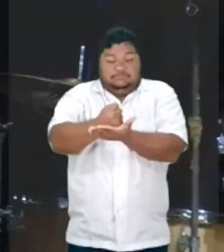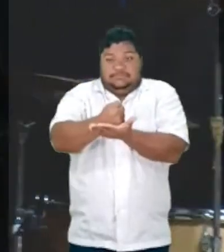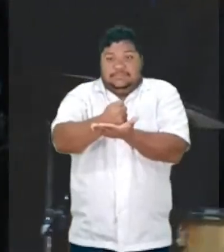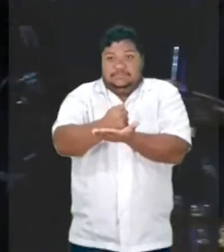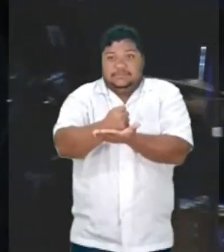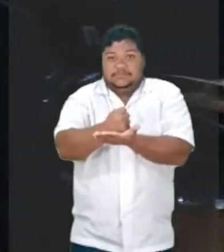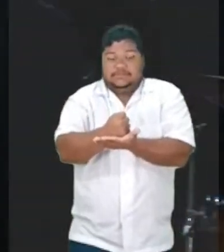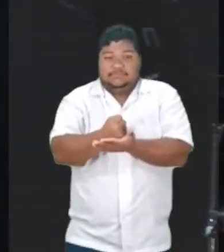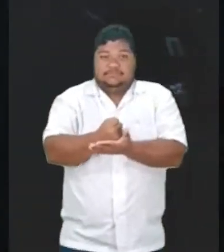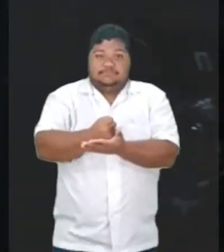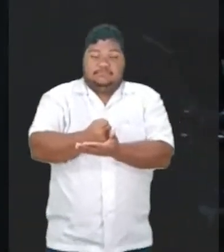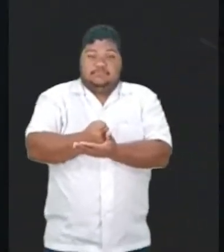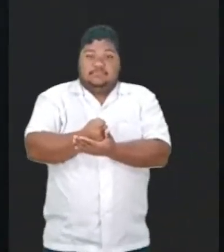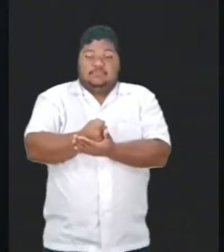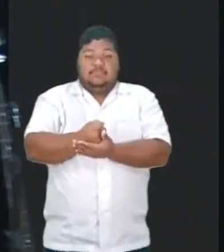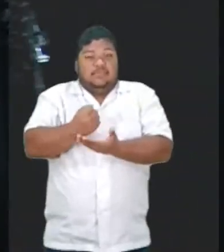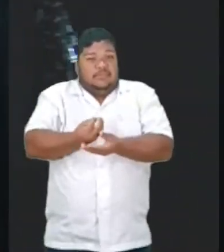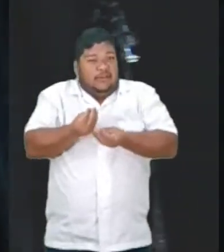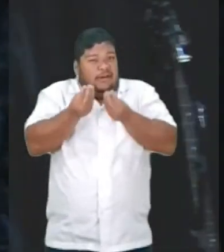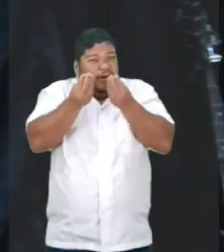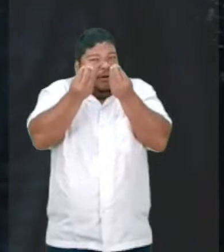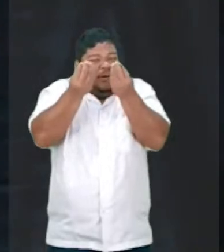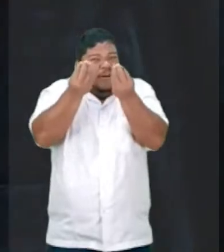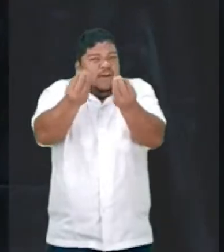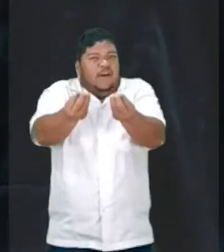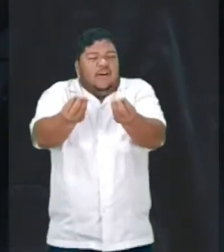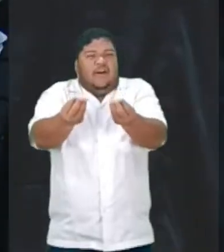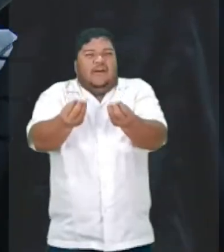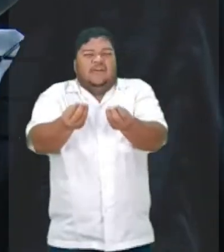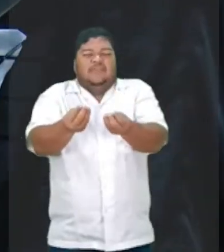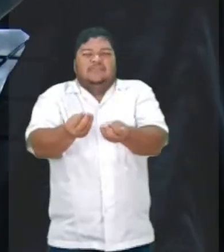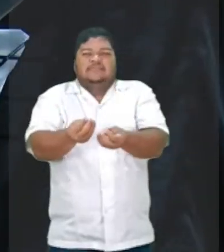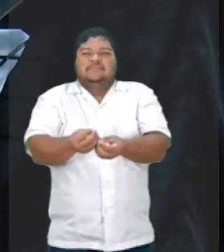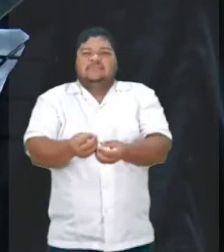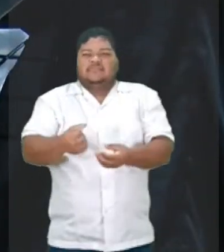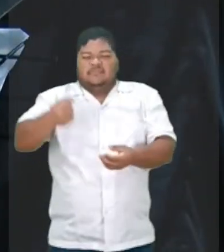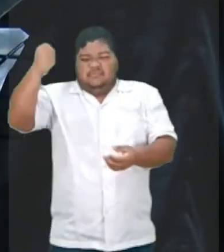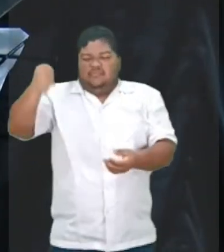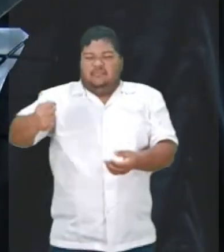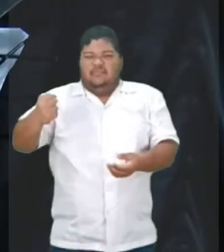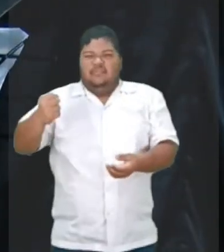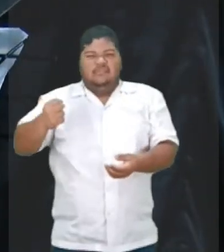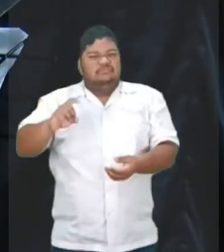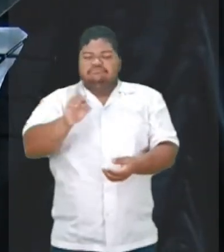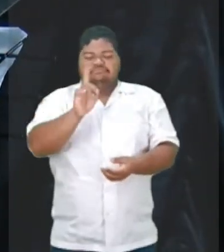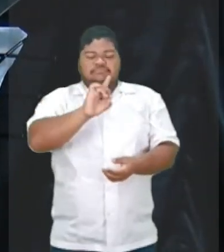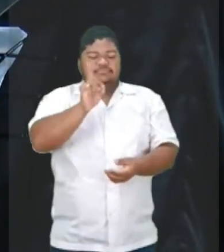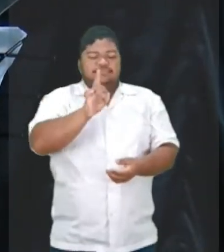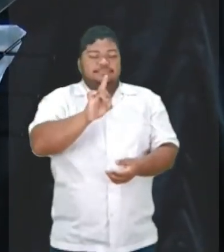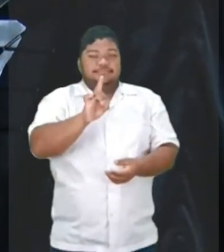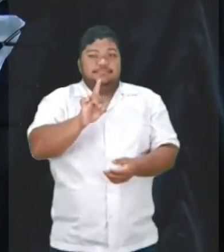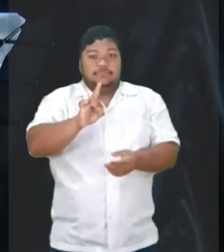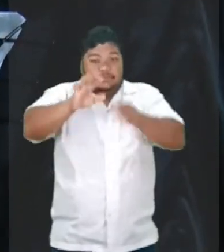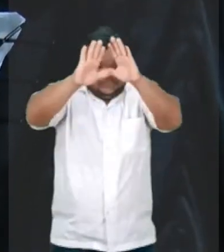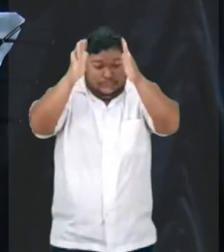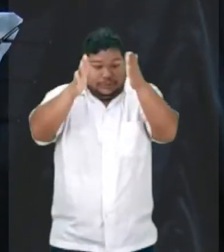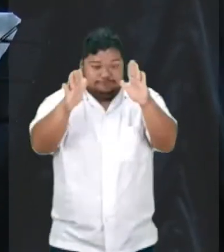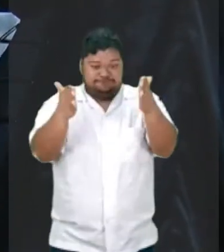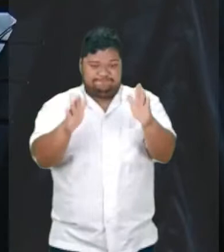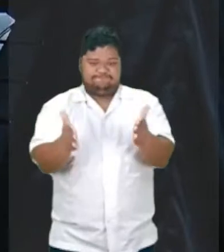dados por Deus através de Moisés: não façam imagens de